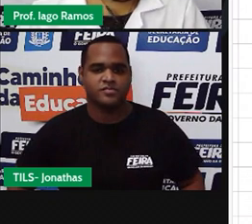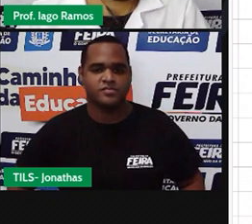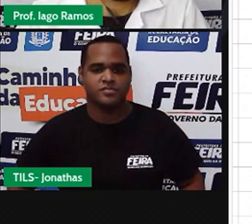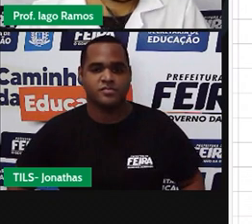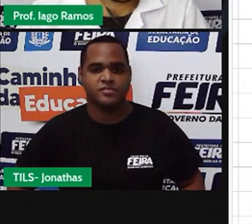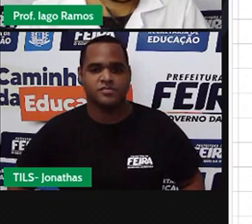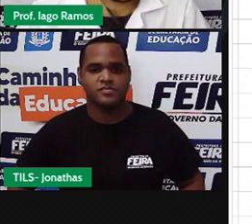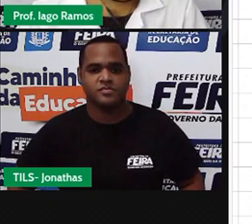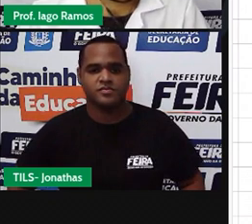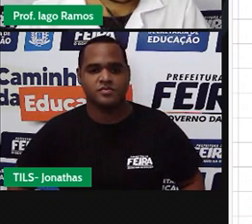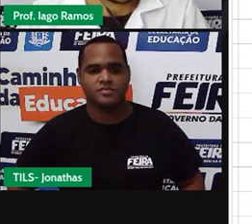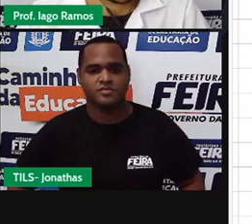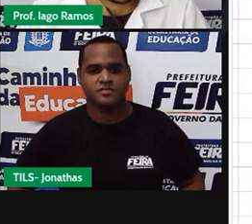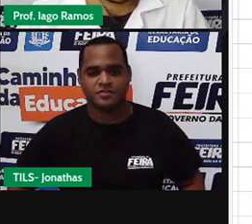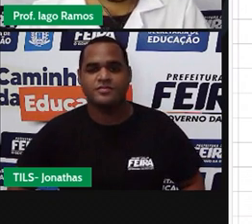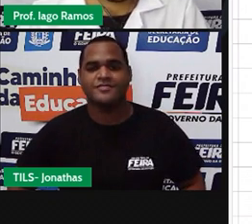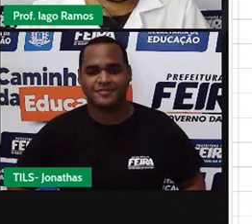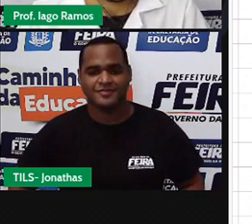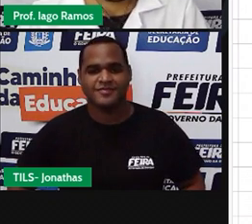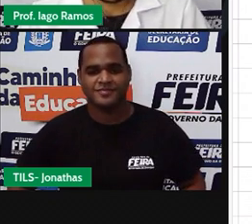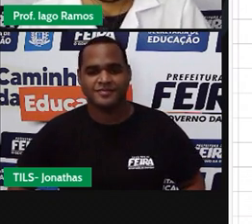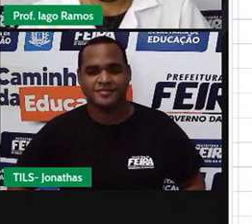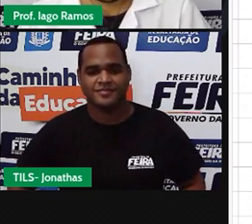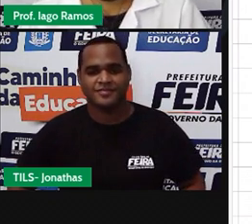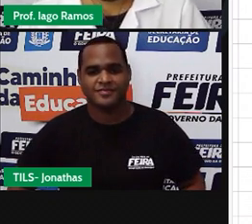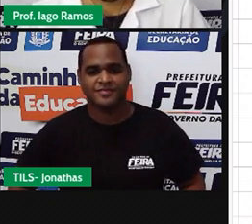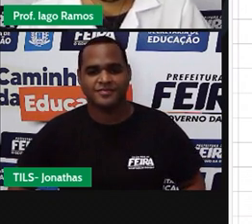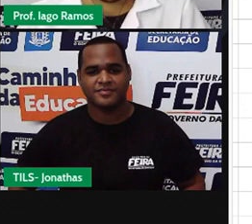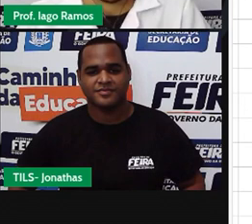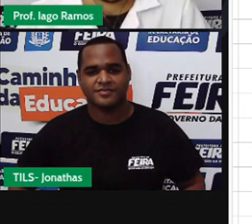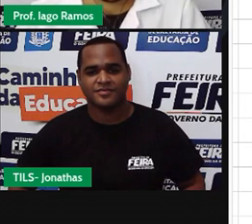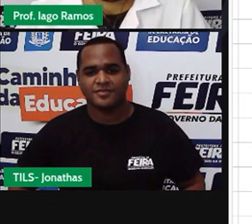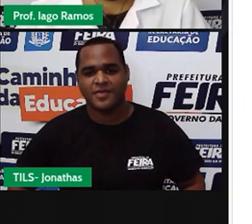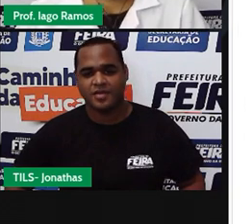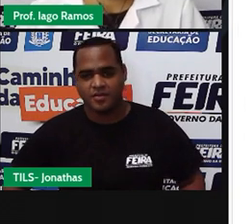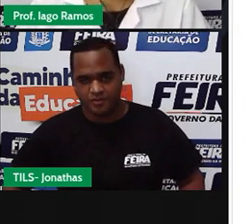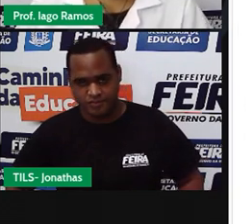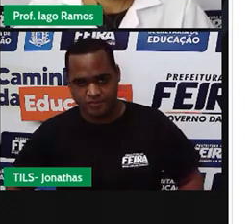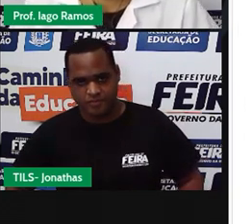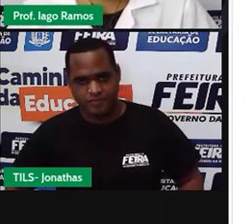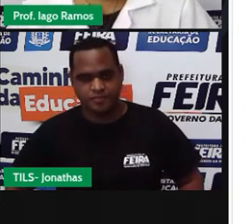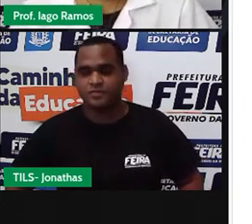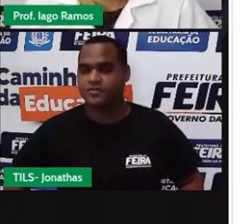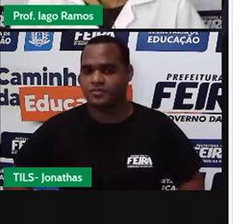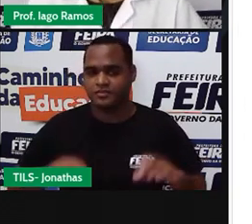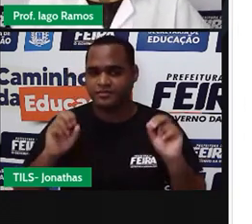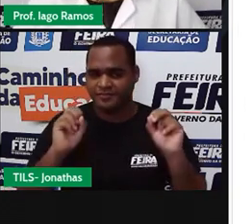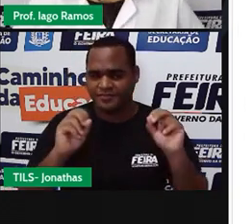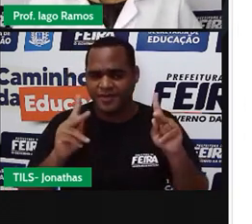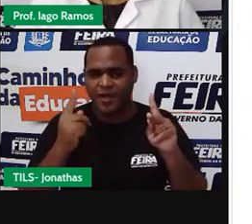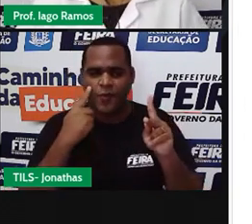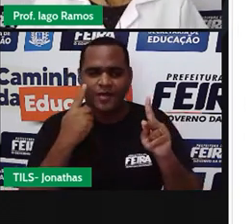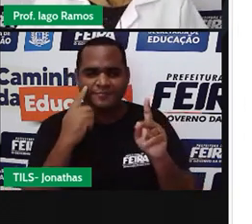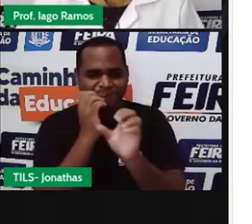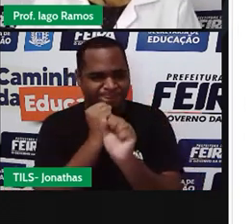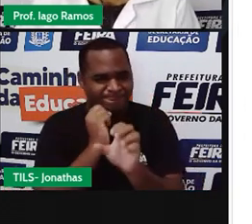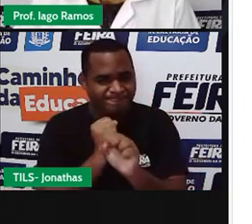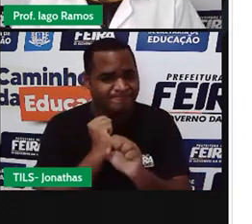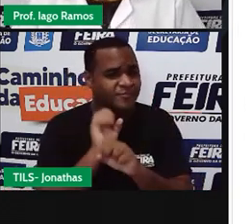foi nesse terreno Pronto agora não tem estresse agora é só contar certo